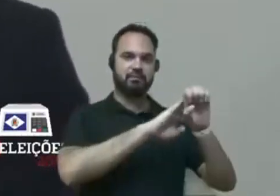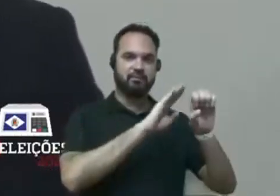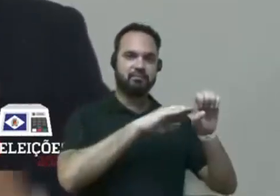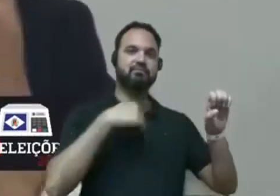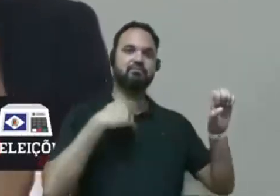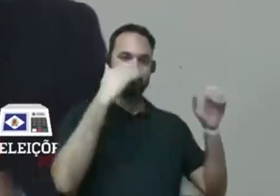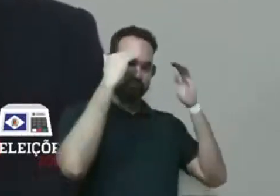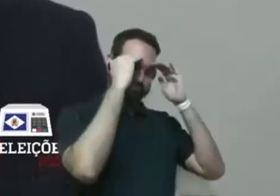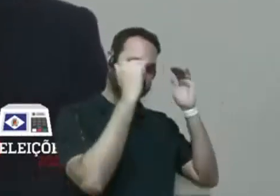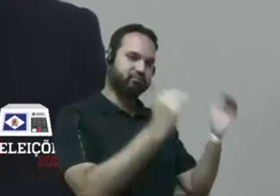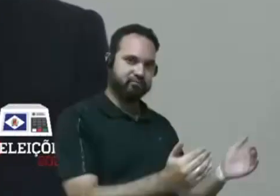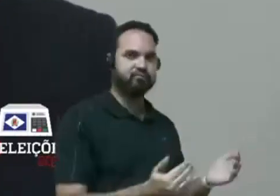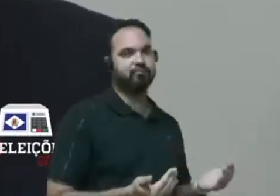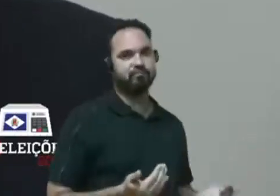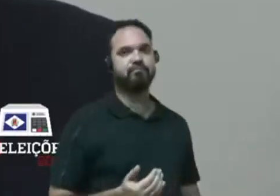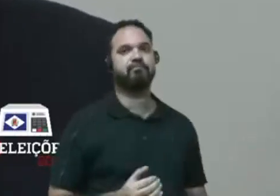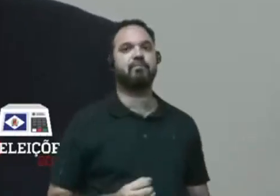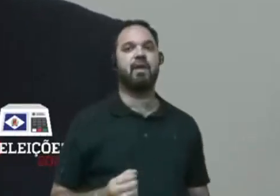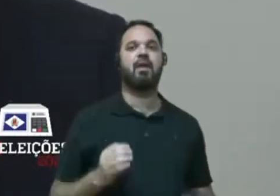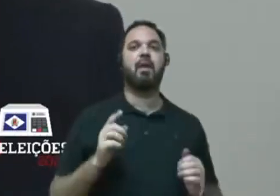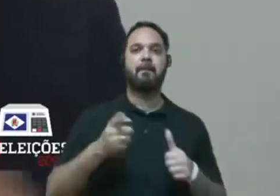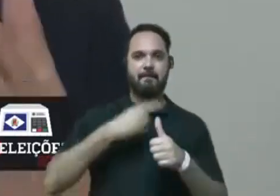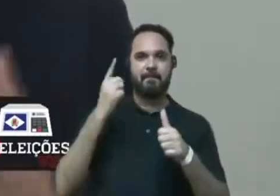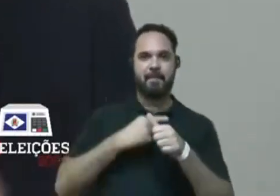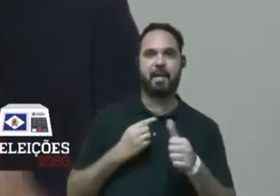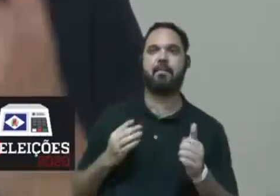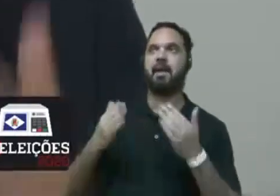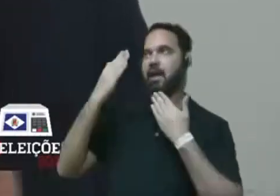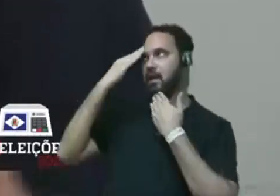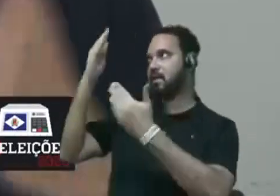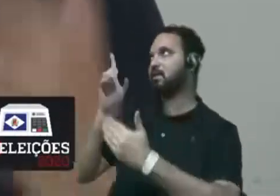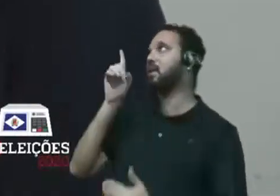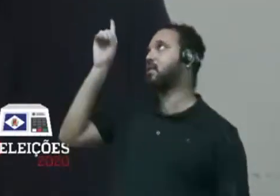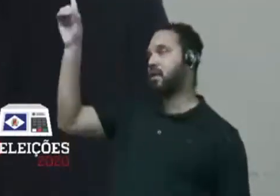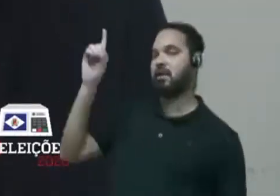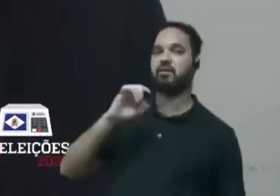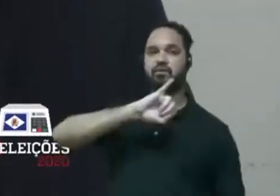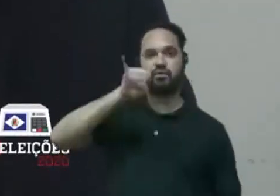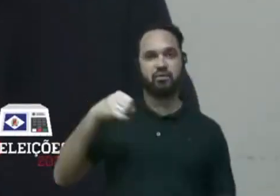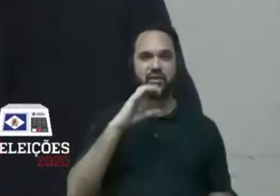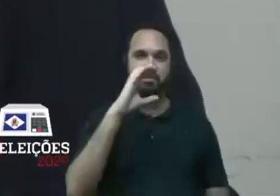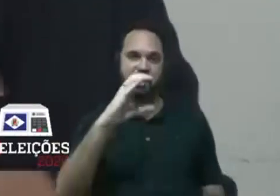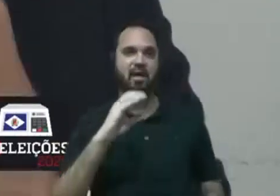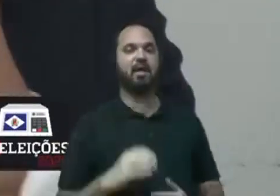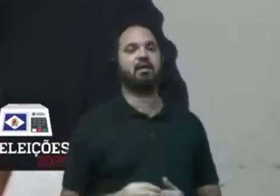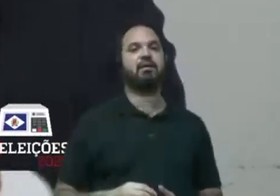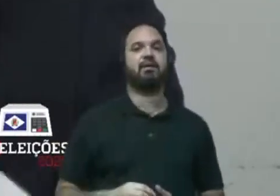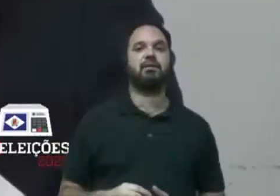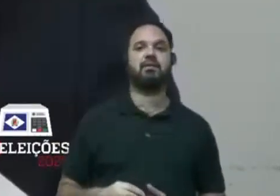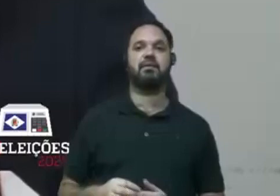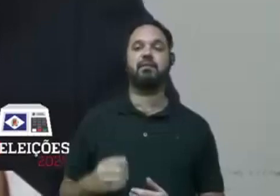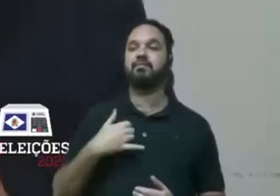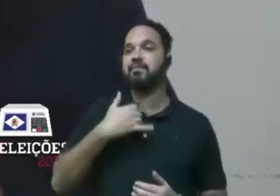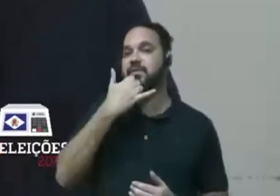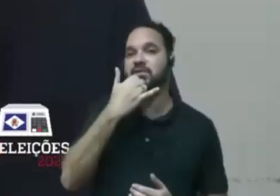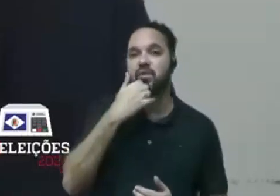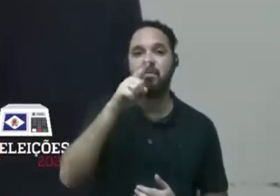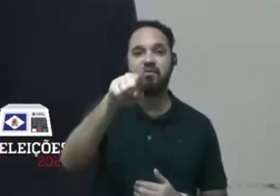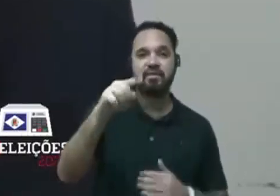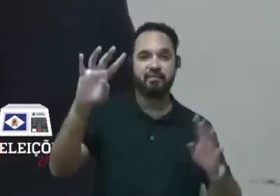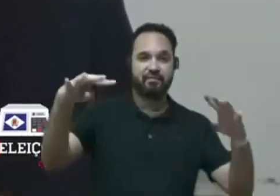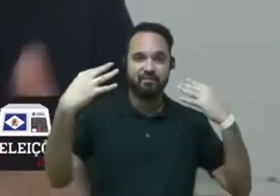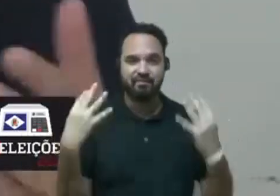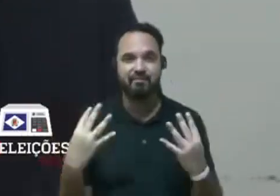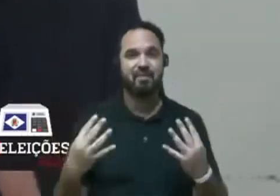da cidade quero primeiro agradecer a Deus o jornal Cidade ou se é ateu acirc pedir desculpa a você